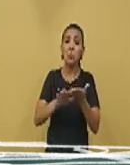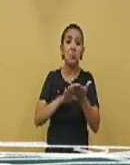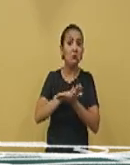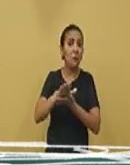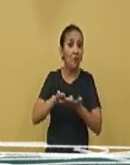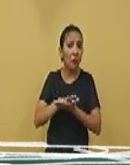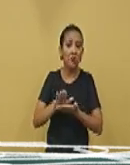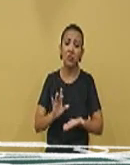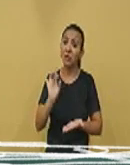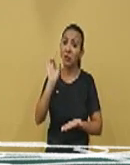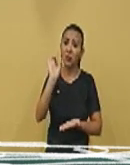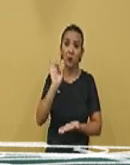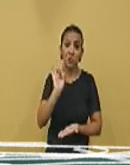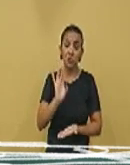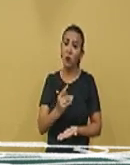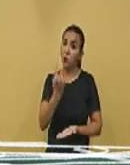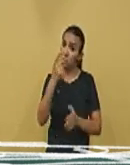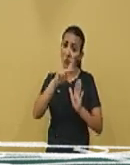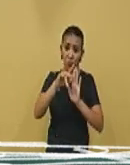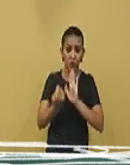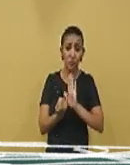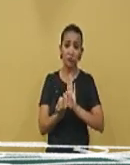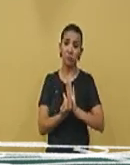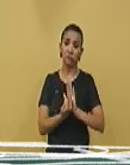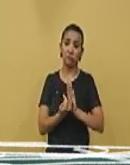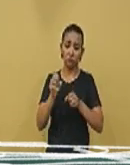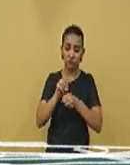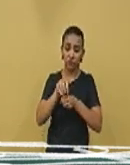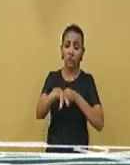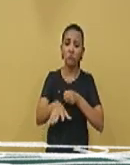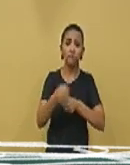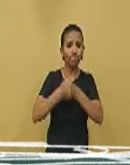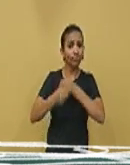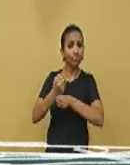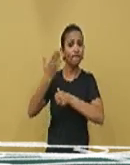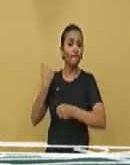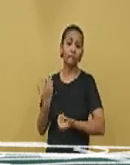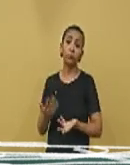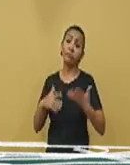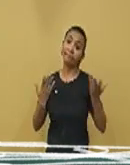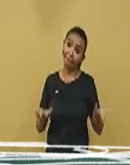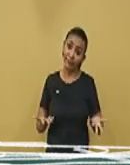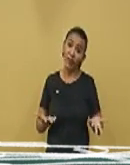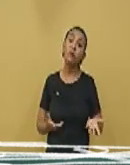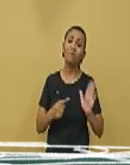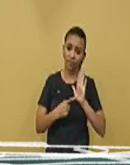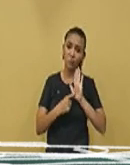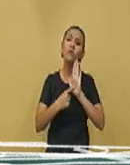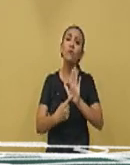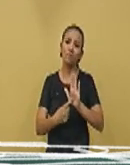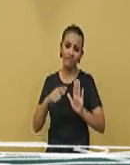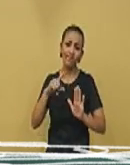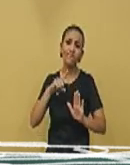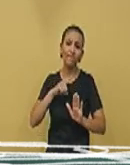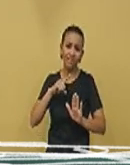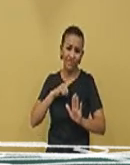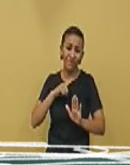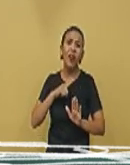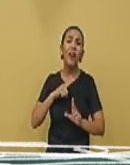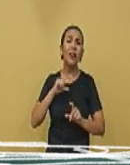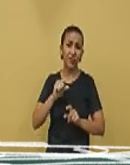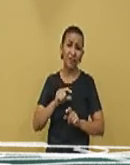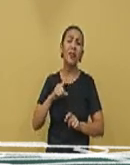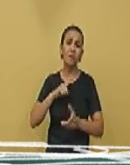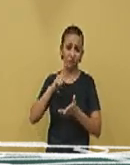Temos apenas um projeto de extensão que foi desenvolvido no ano passado. Enfim, existem, né, indicativos de que realmente tem problema de gestão que nós temos que